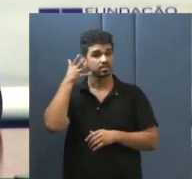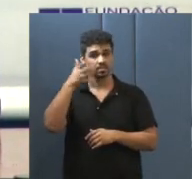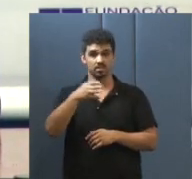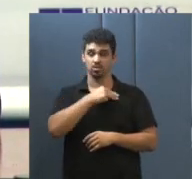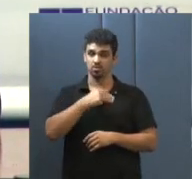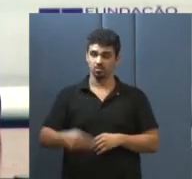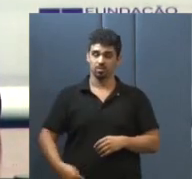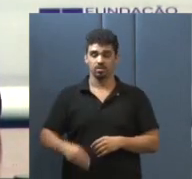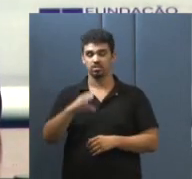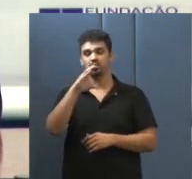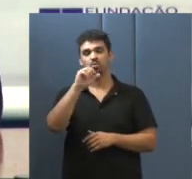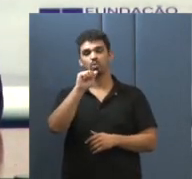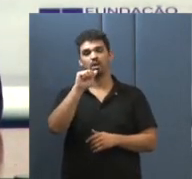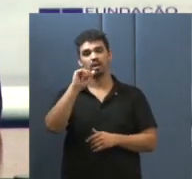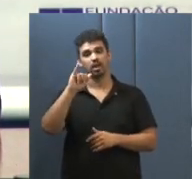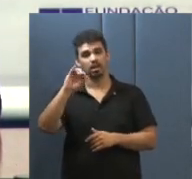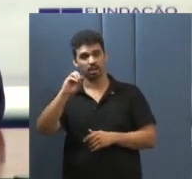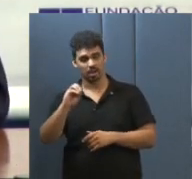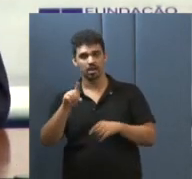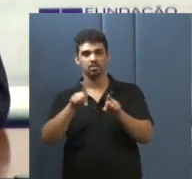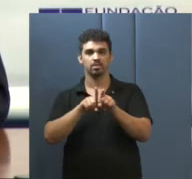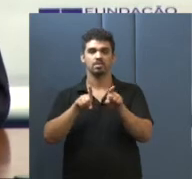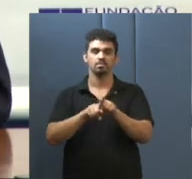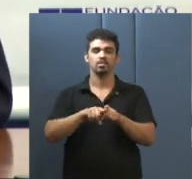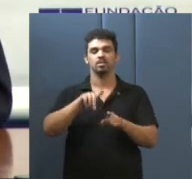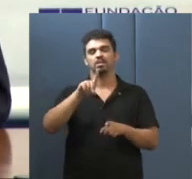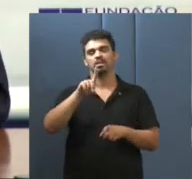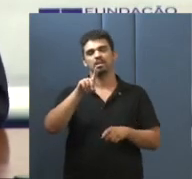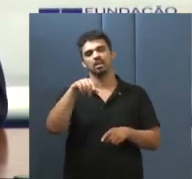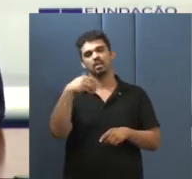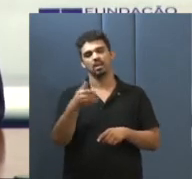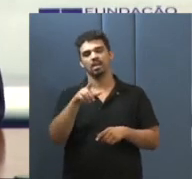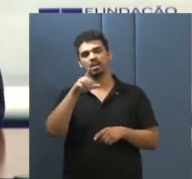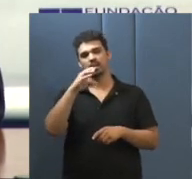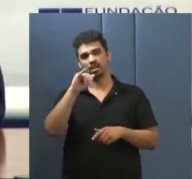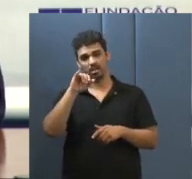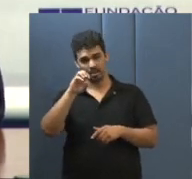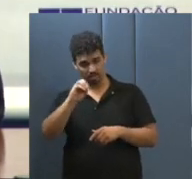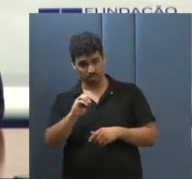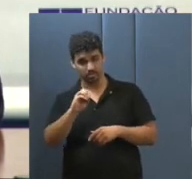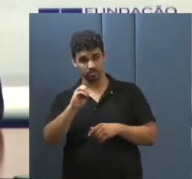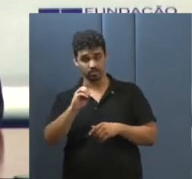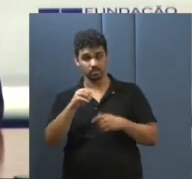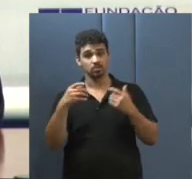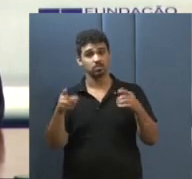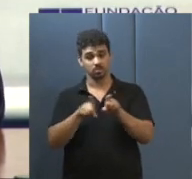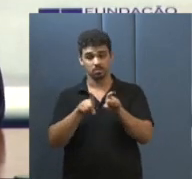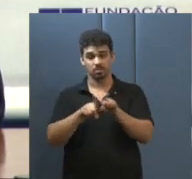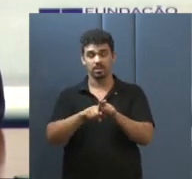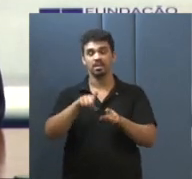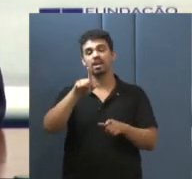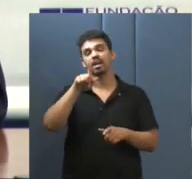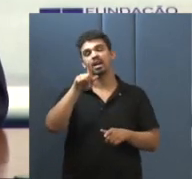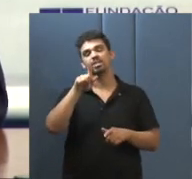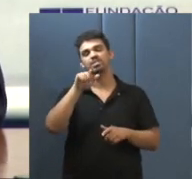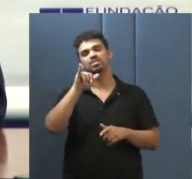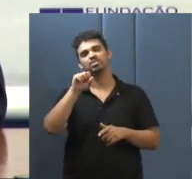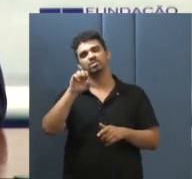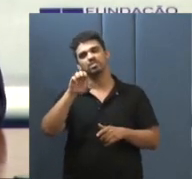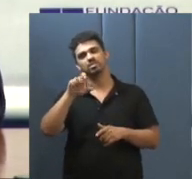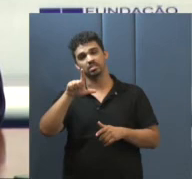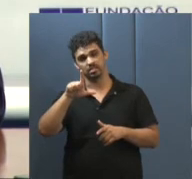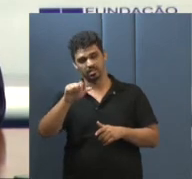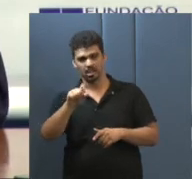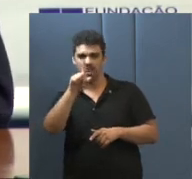Renault e ao Lázaro Coelho de Deus Lima. Agradeço novamente à embaixadora Gisela Padovan por essa parceria